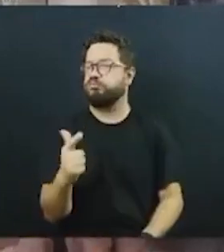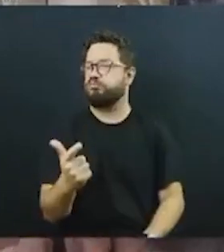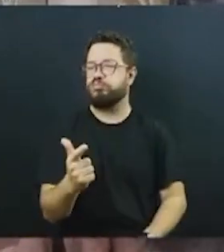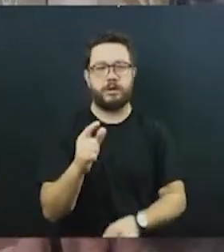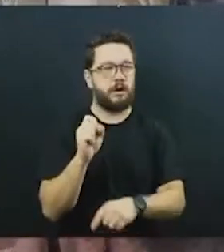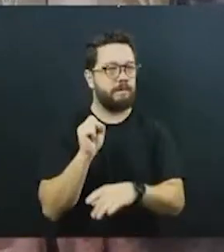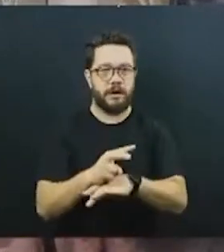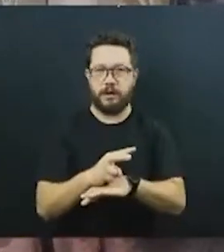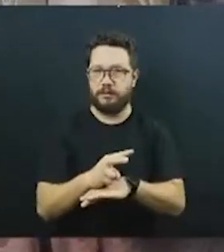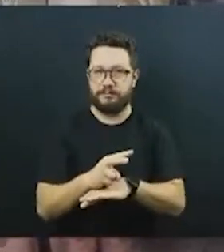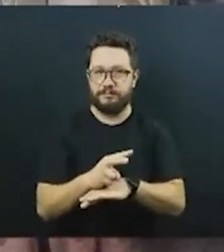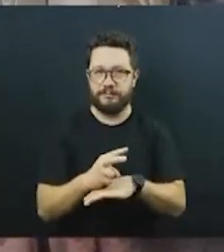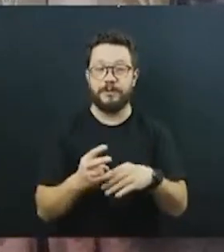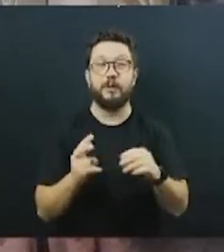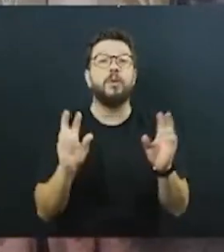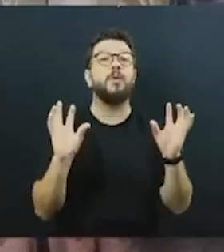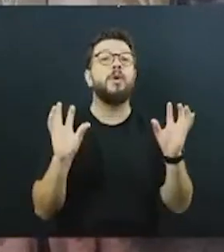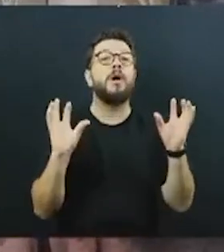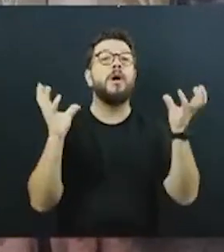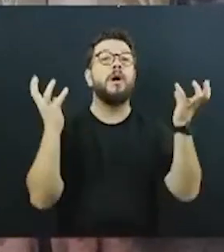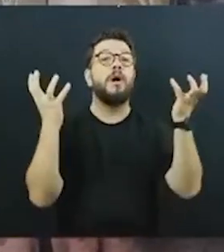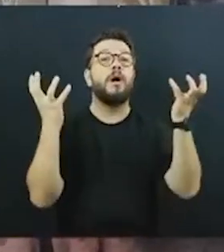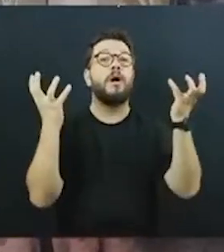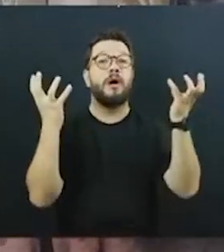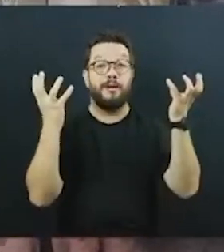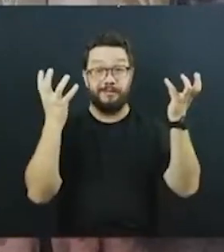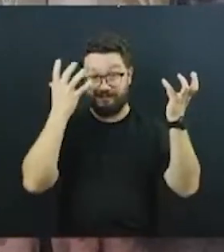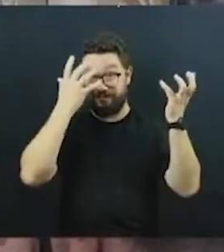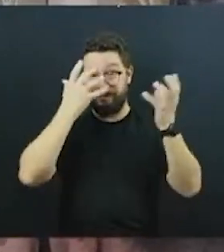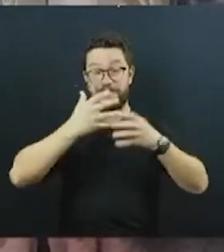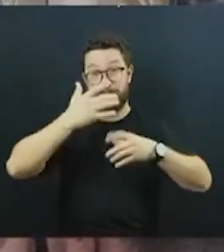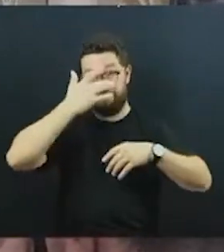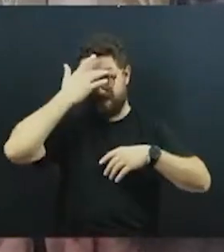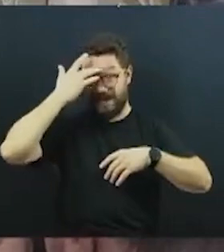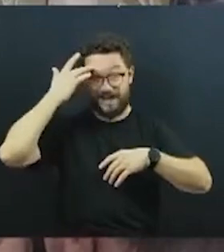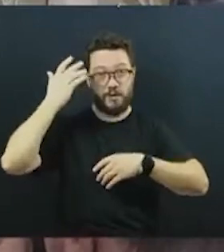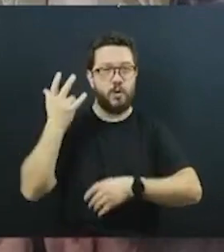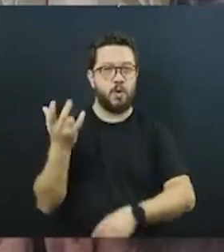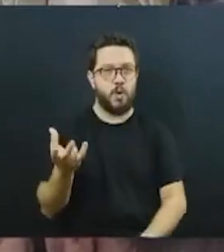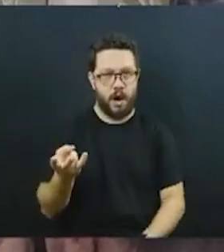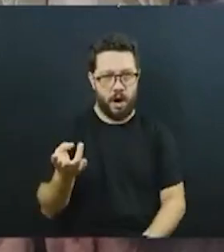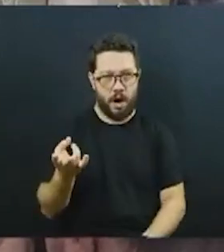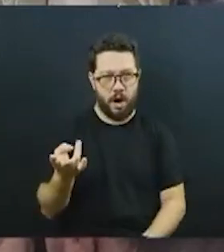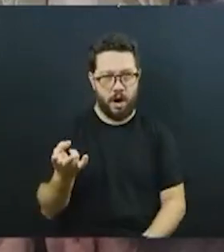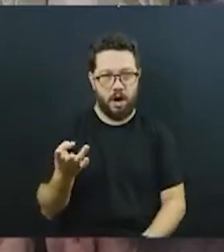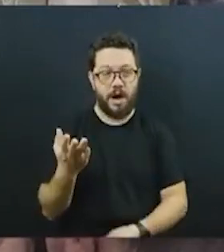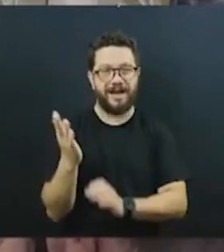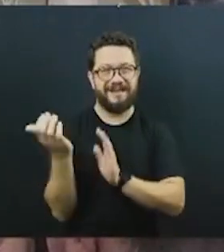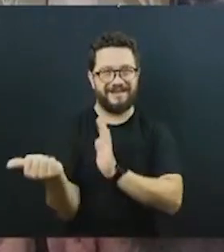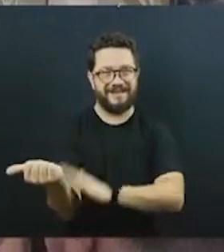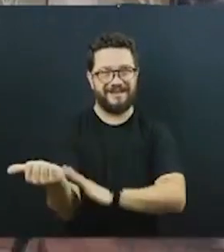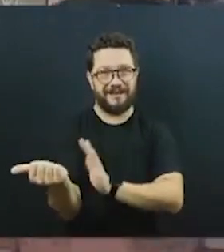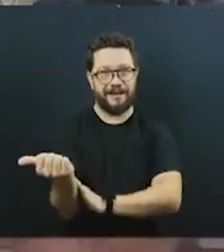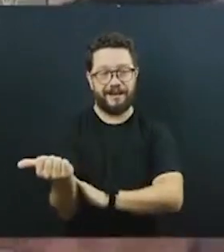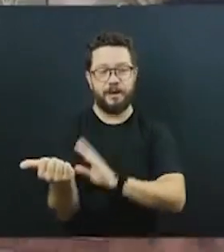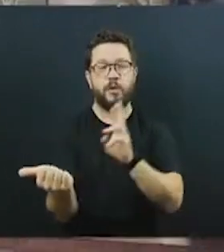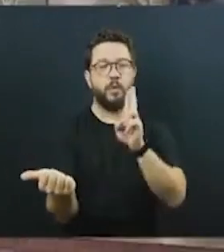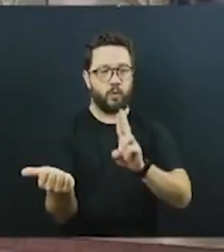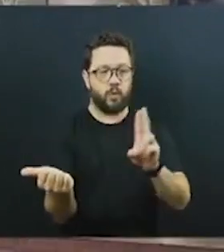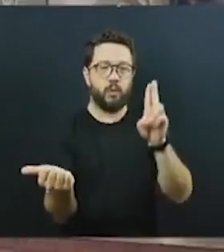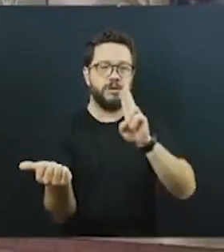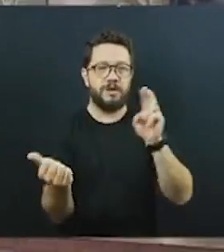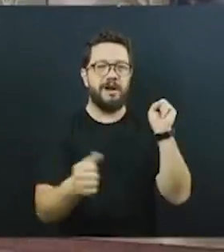que está acontecendo? Os dependentes químicos estão usando as vagas sociais de abrigo,